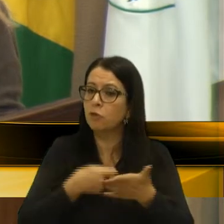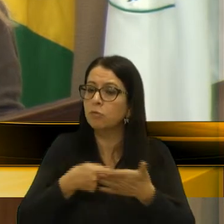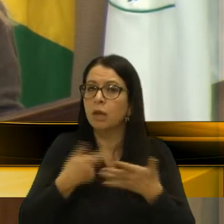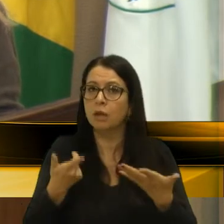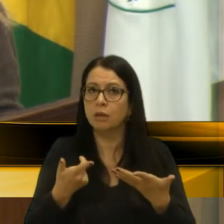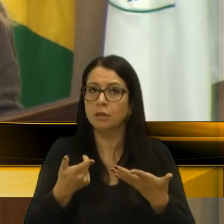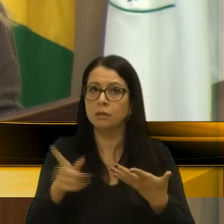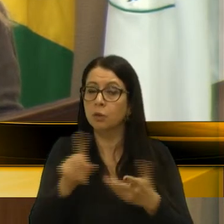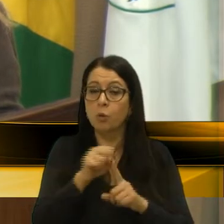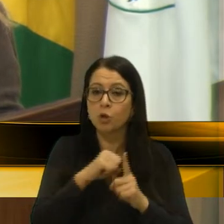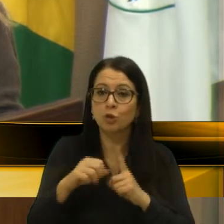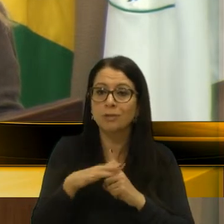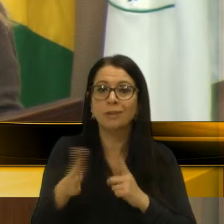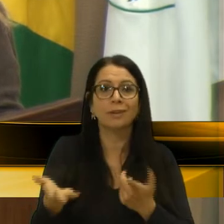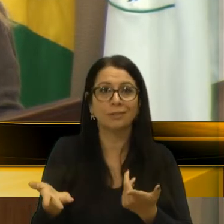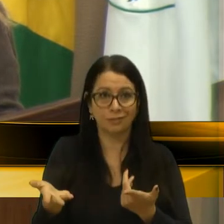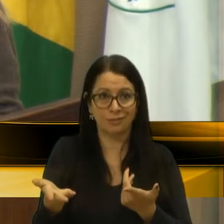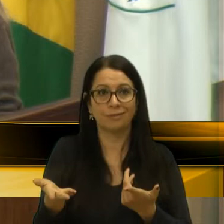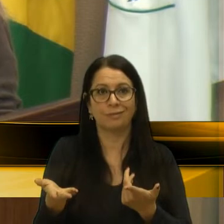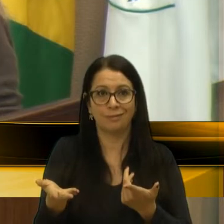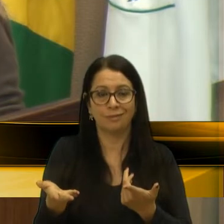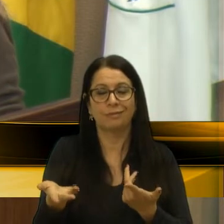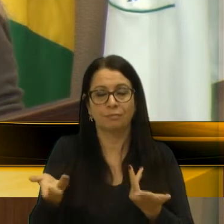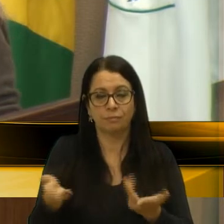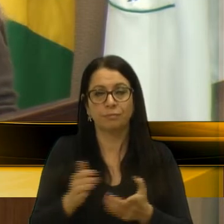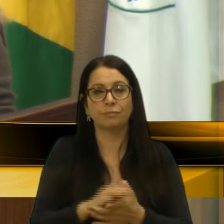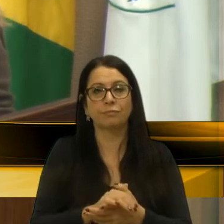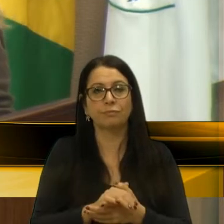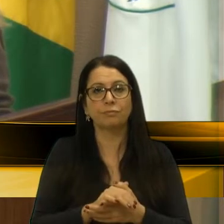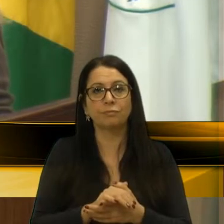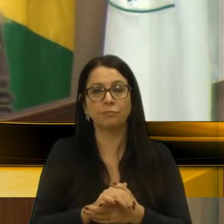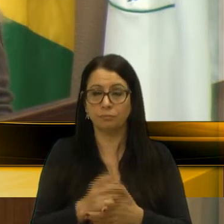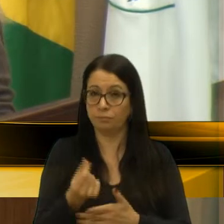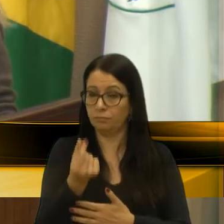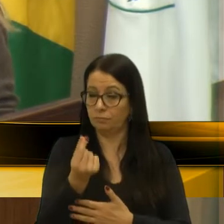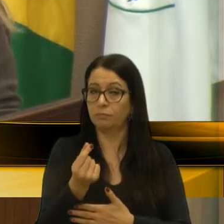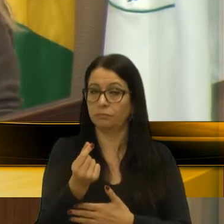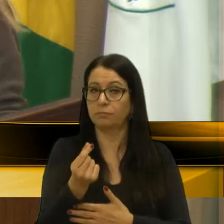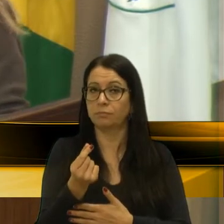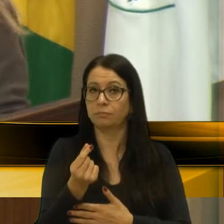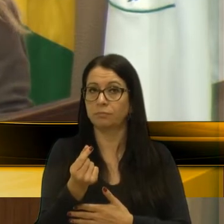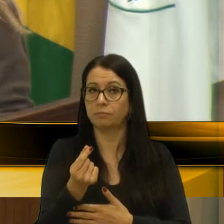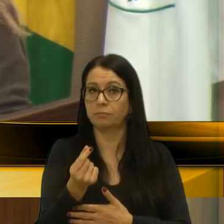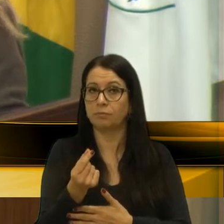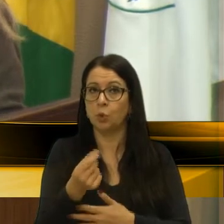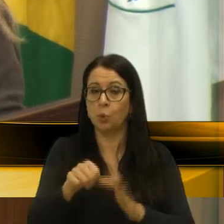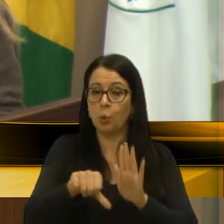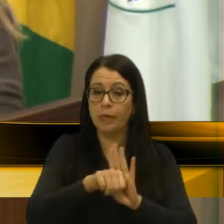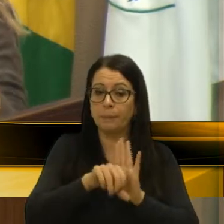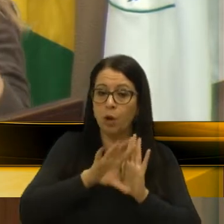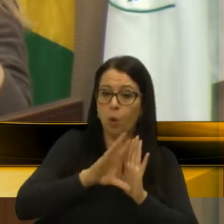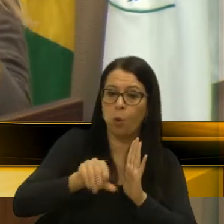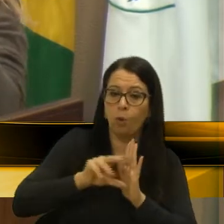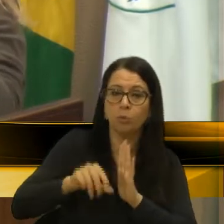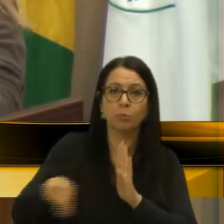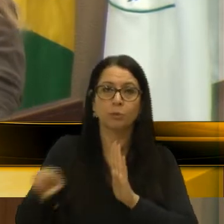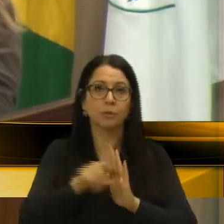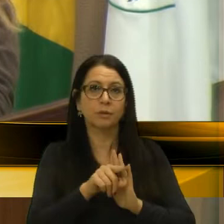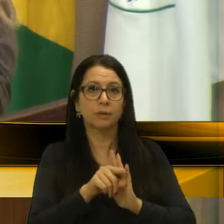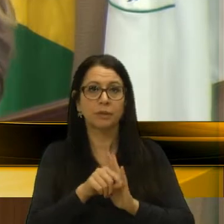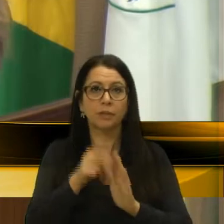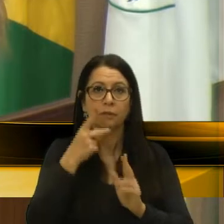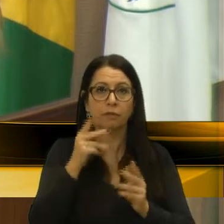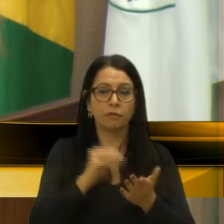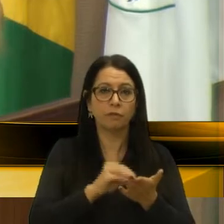senão a sociedade? Né? Esse dinheiro, o crime da corrupção falta, que a gente briga